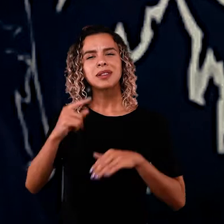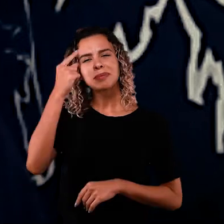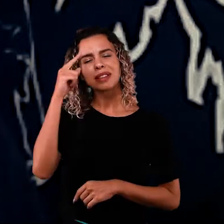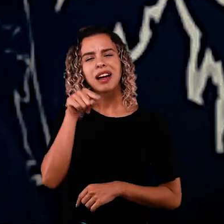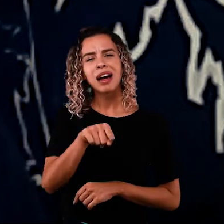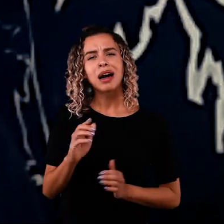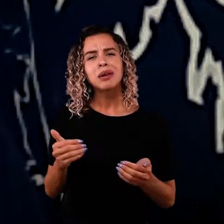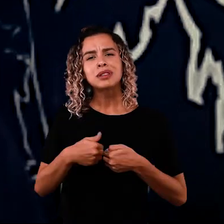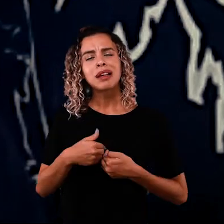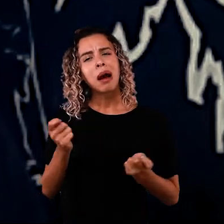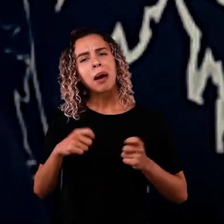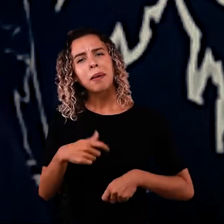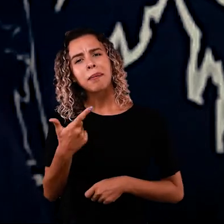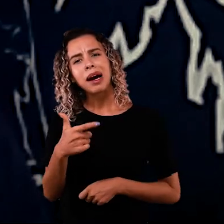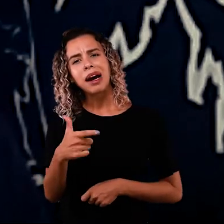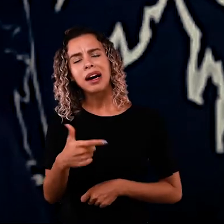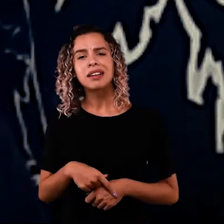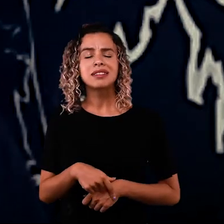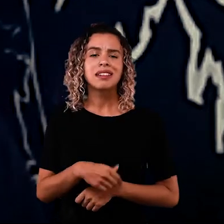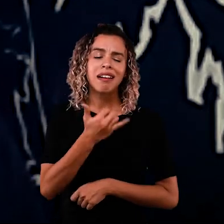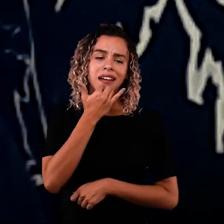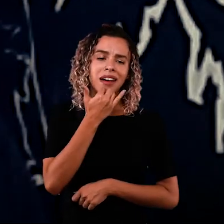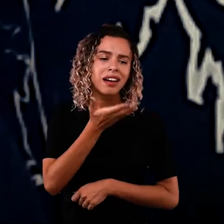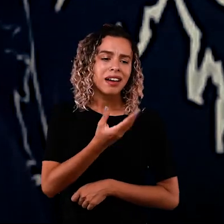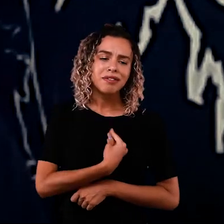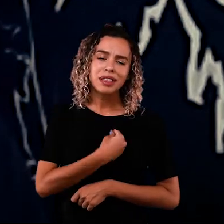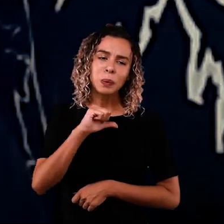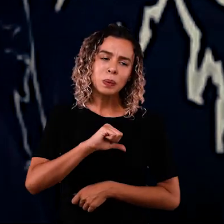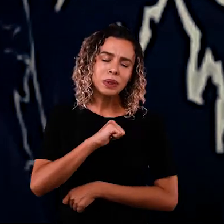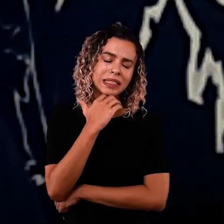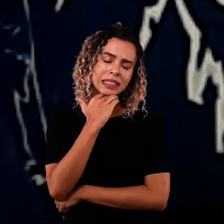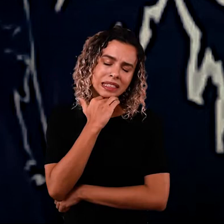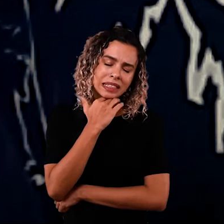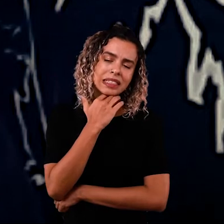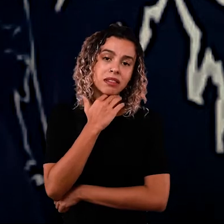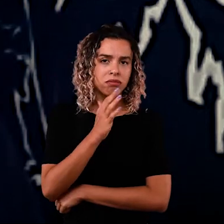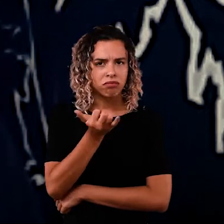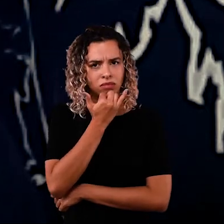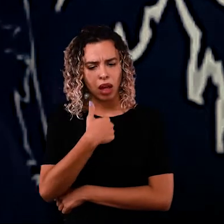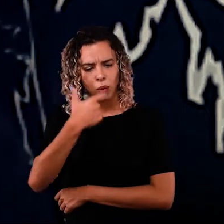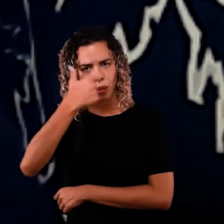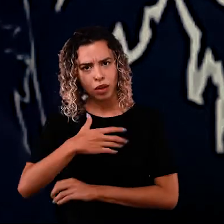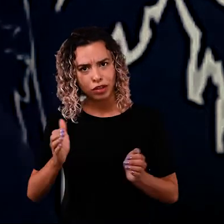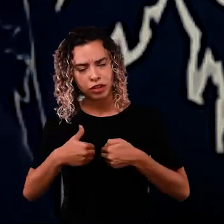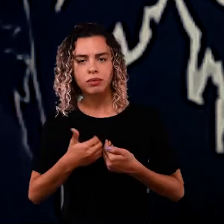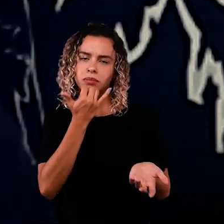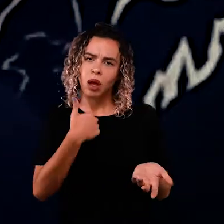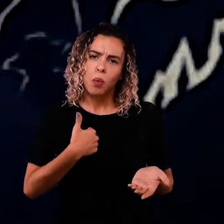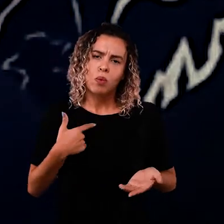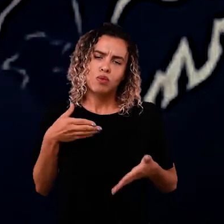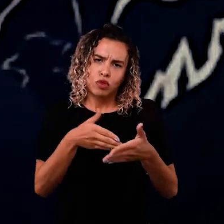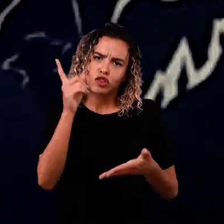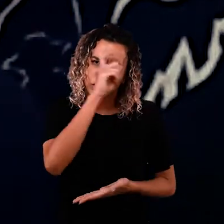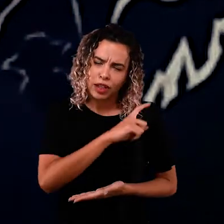autista como uma pessoa incapaz, uma pessoa que não pode ter qualidade de vida, e daí quando um autista como eu,